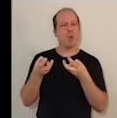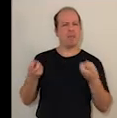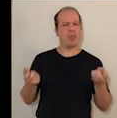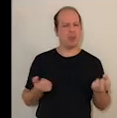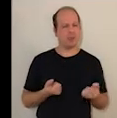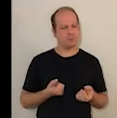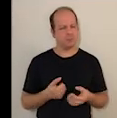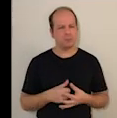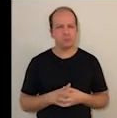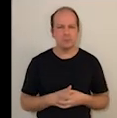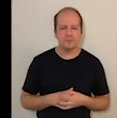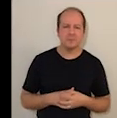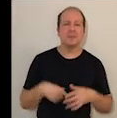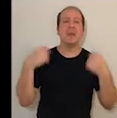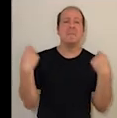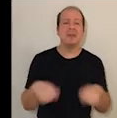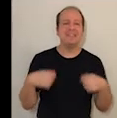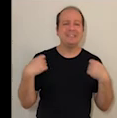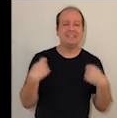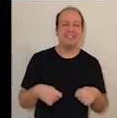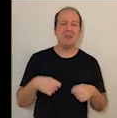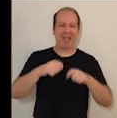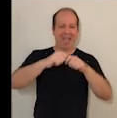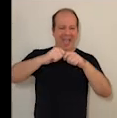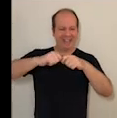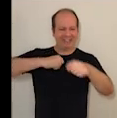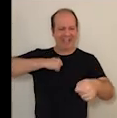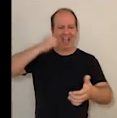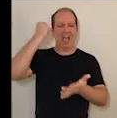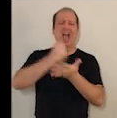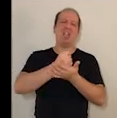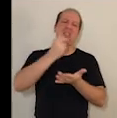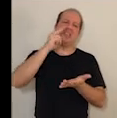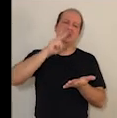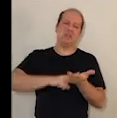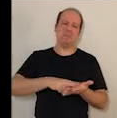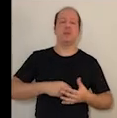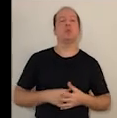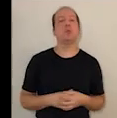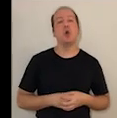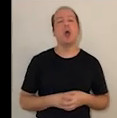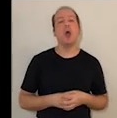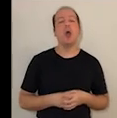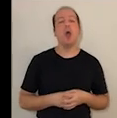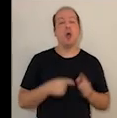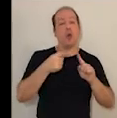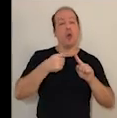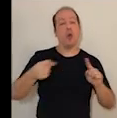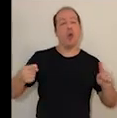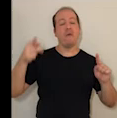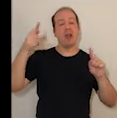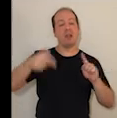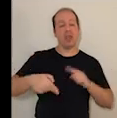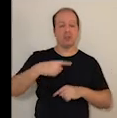para recuperá-lo? Excelência, temos que rasgar esse testamento. Por quê? Enquanto a validade